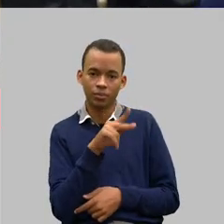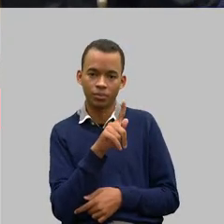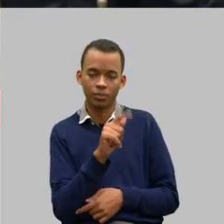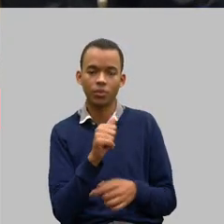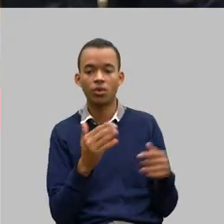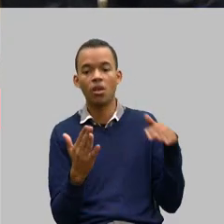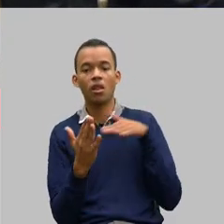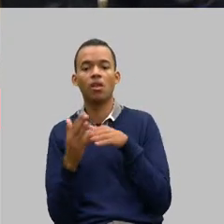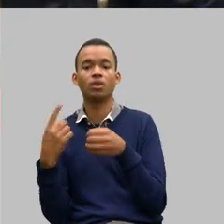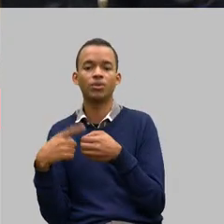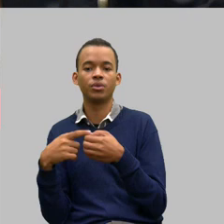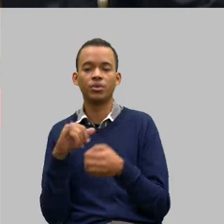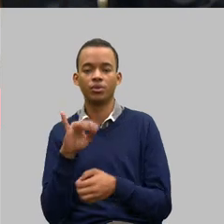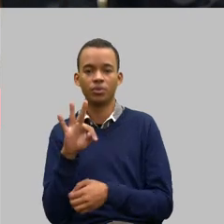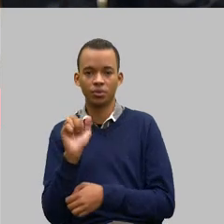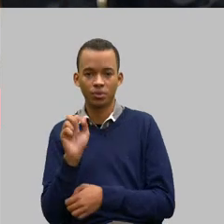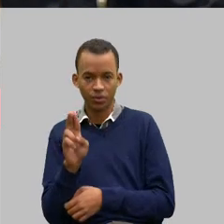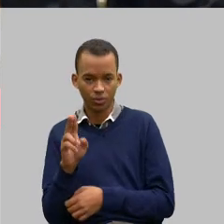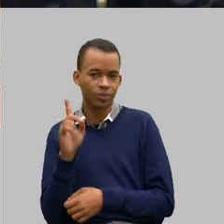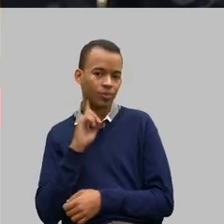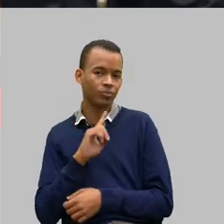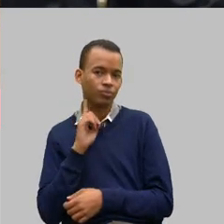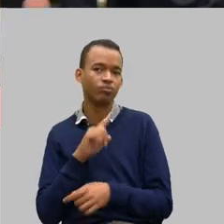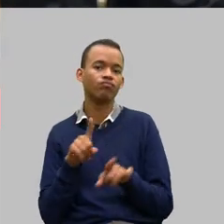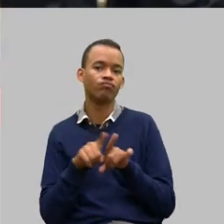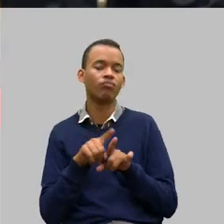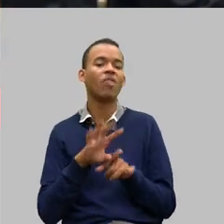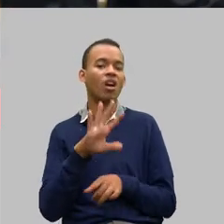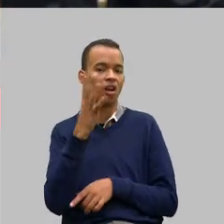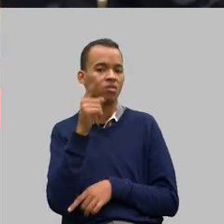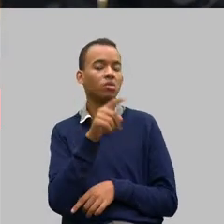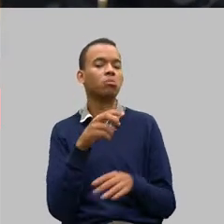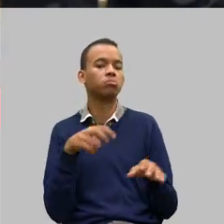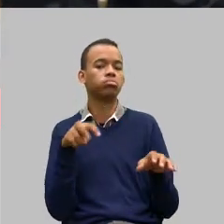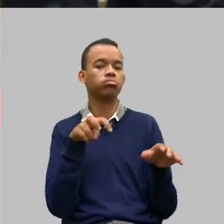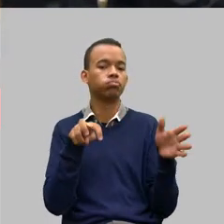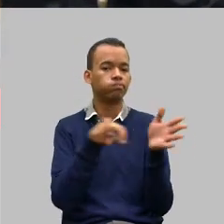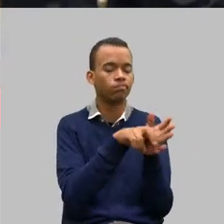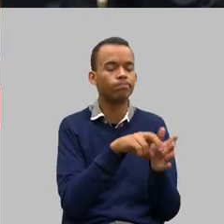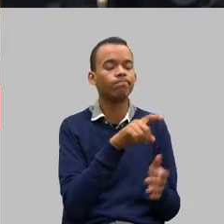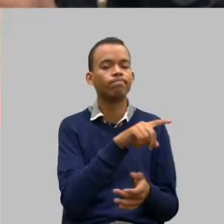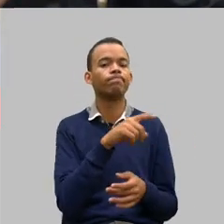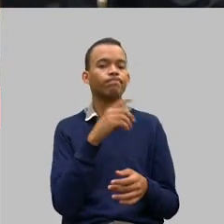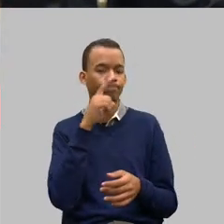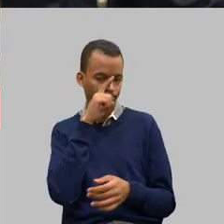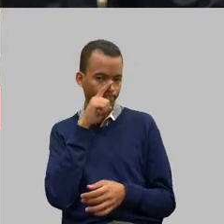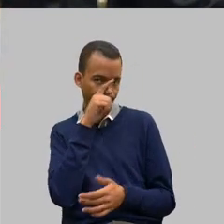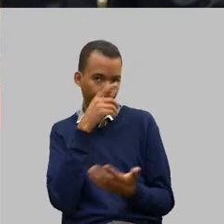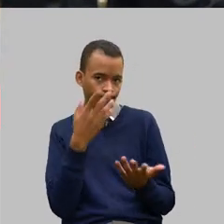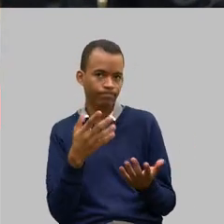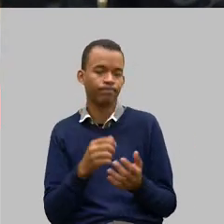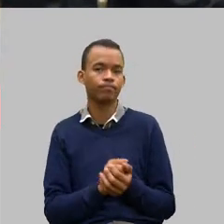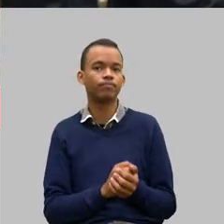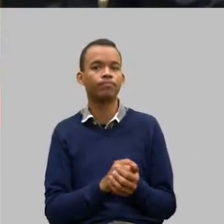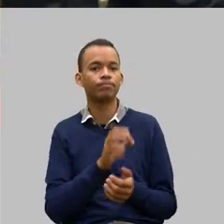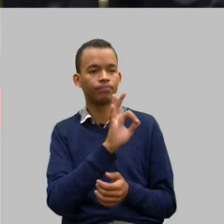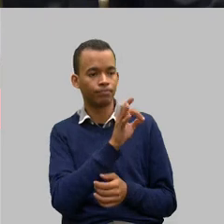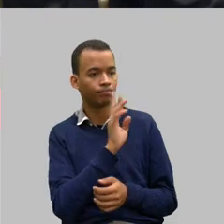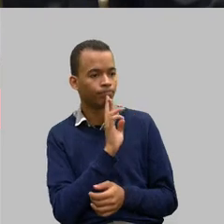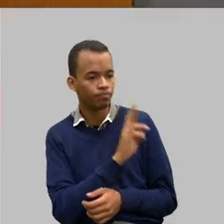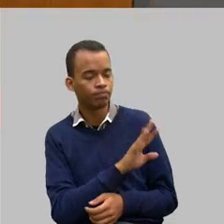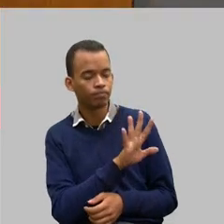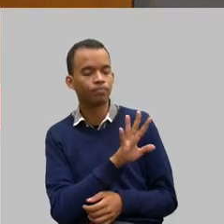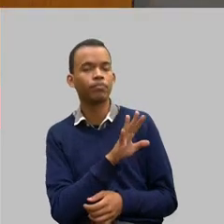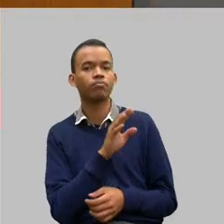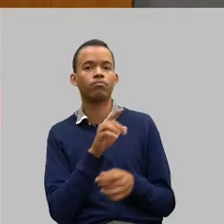importante inclusive com acidentes graves que tem acontecendo as retas próximo a divisa de Prat e cá Deputado também só respondendo uma